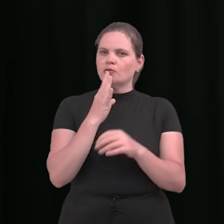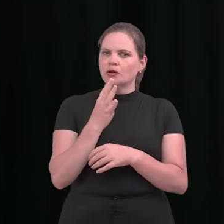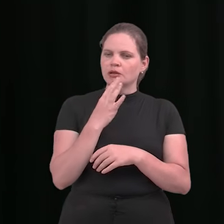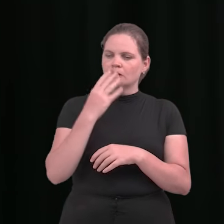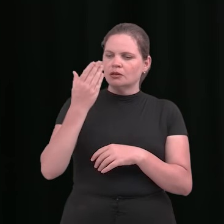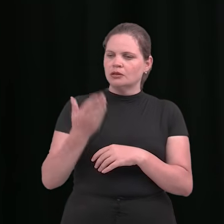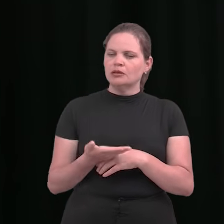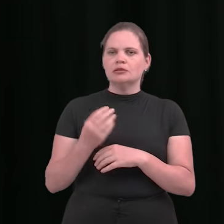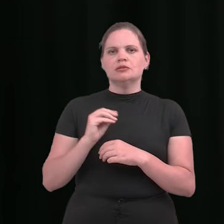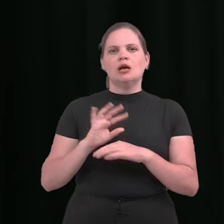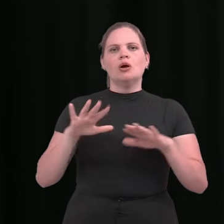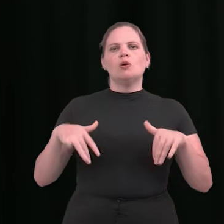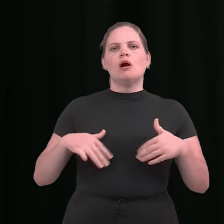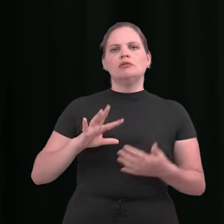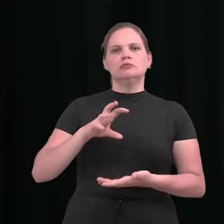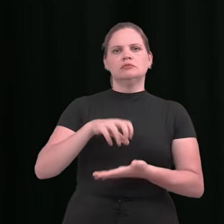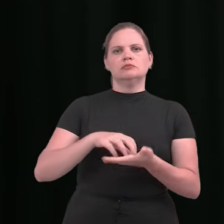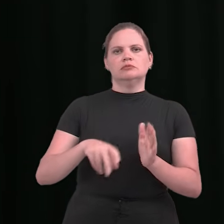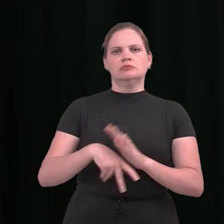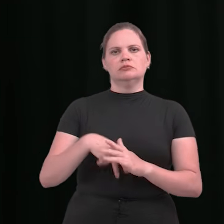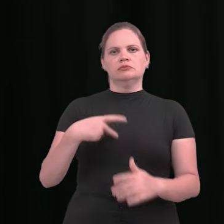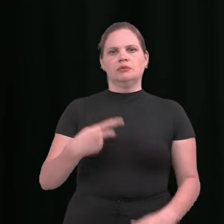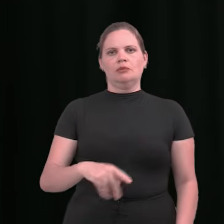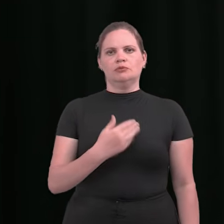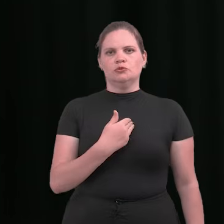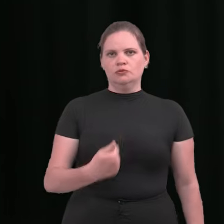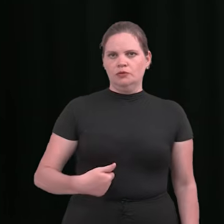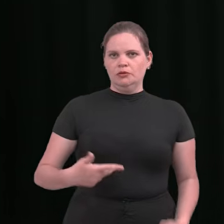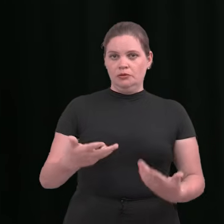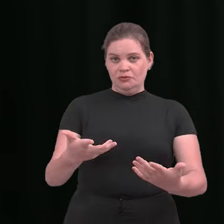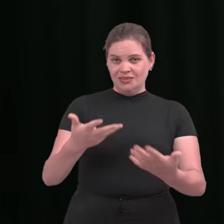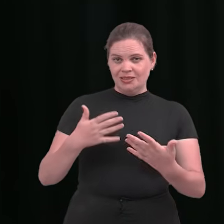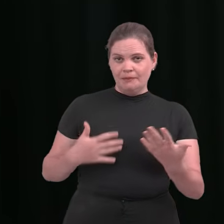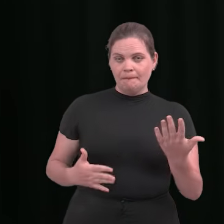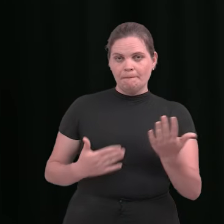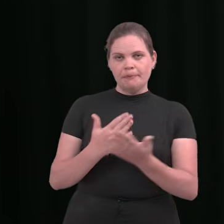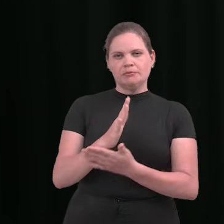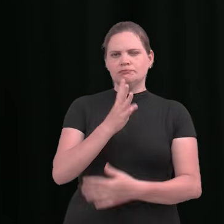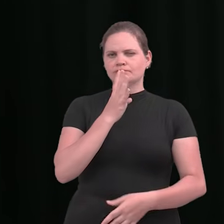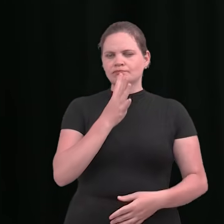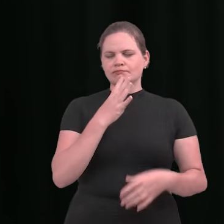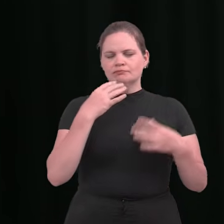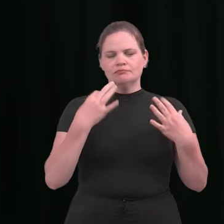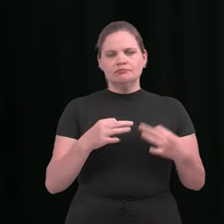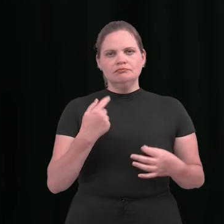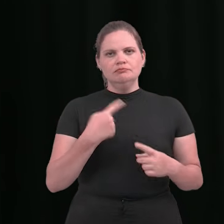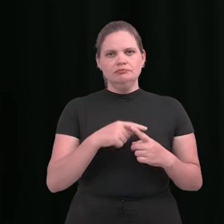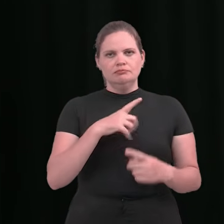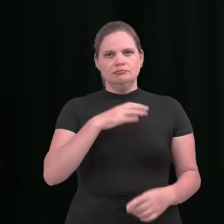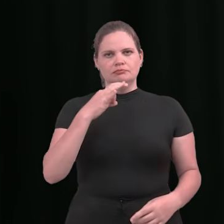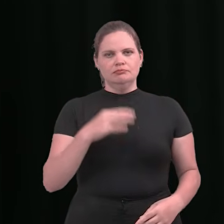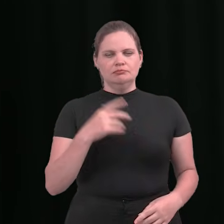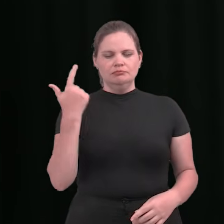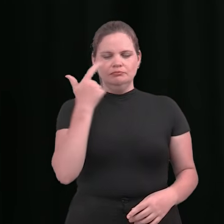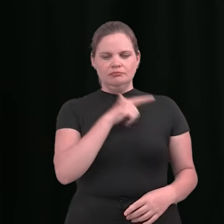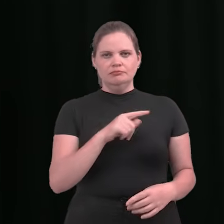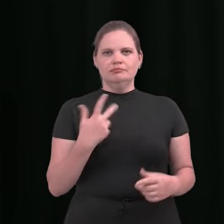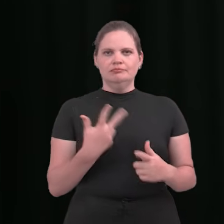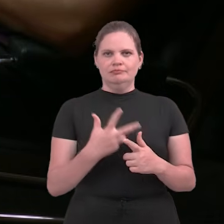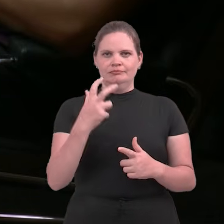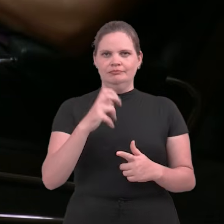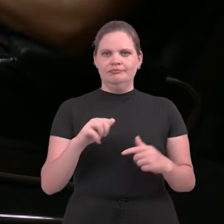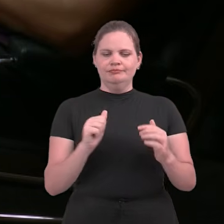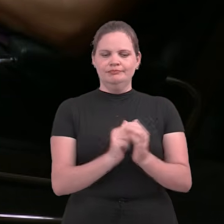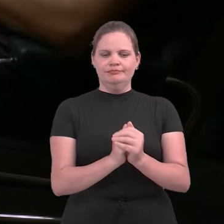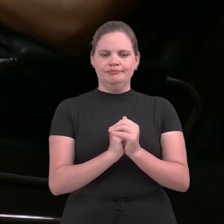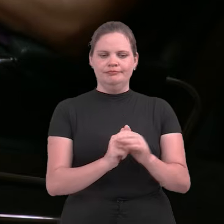Conheça o órgão público para o qual você busca ser aprovado, porque certamente você terá sucesso. Amém. Irmão